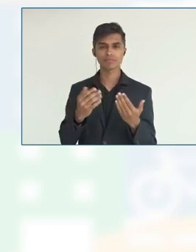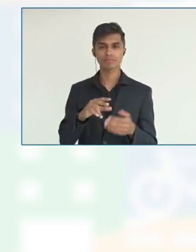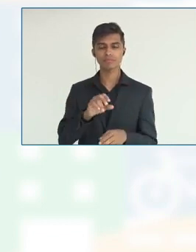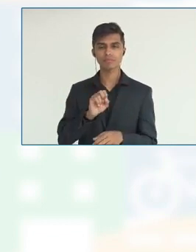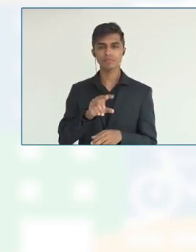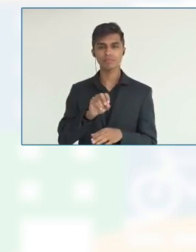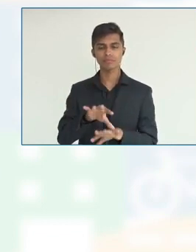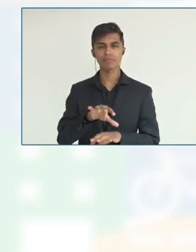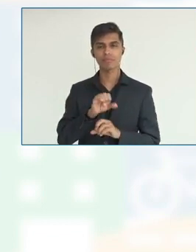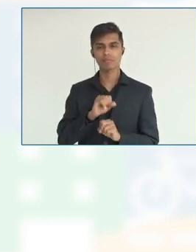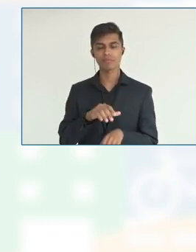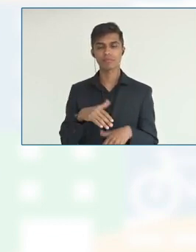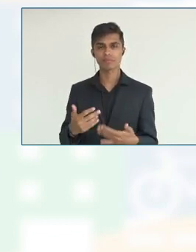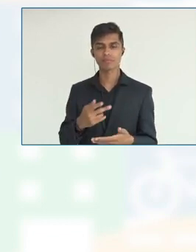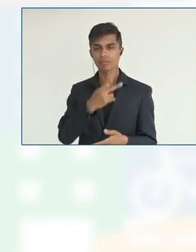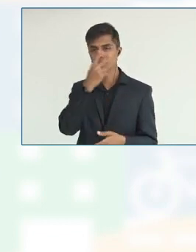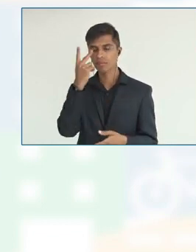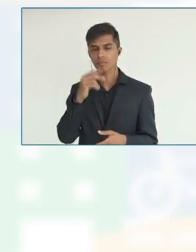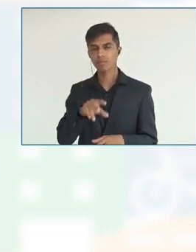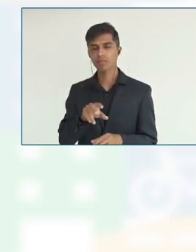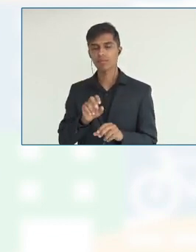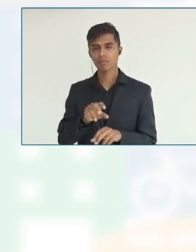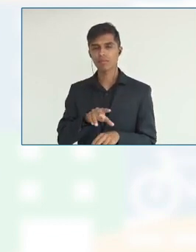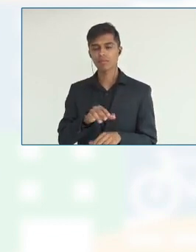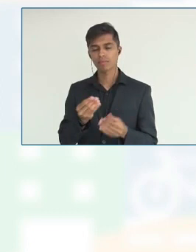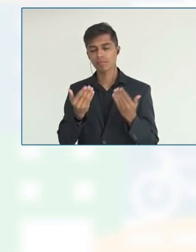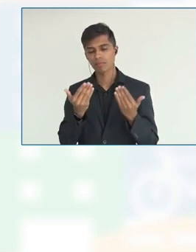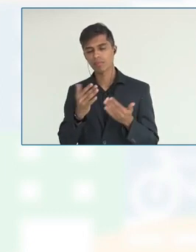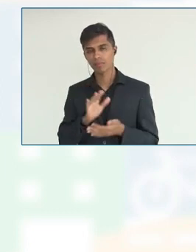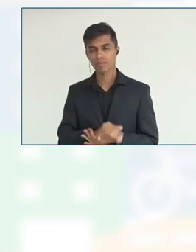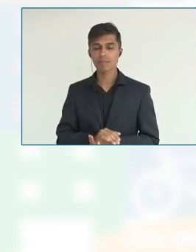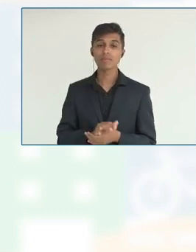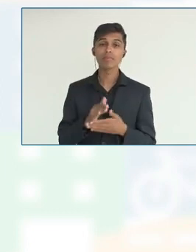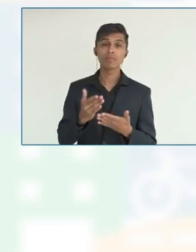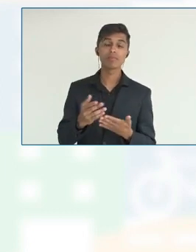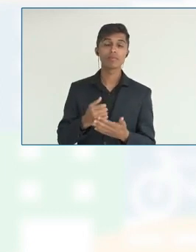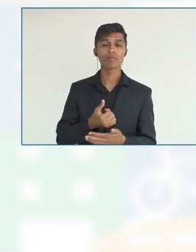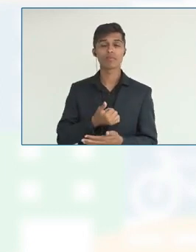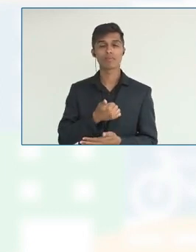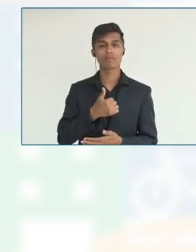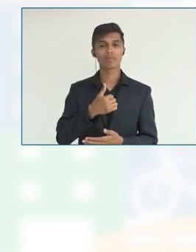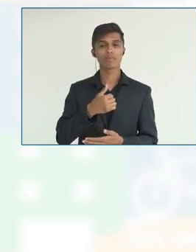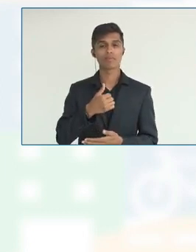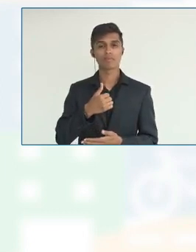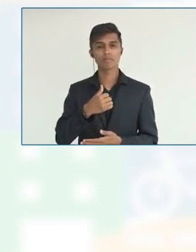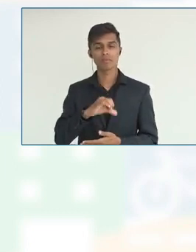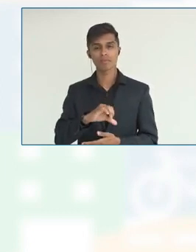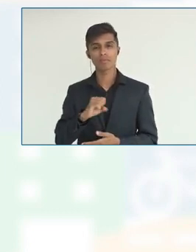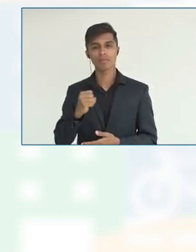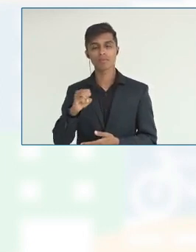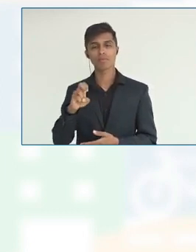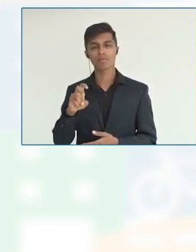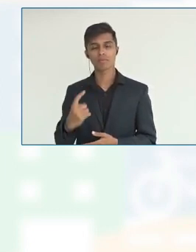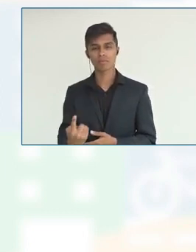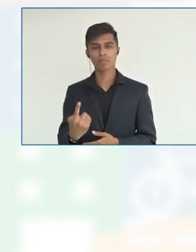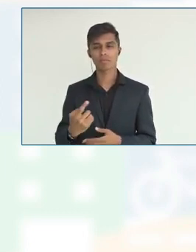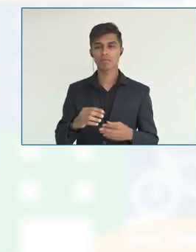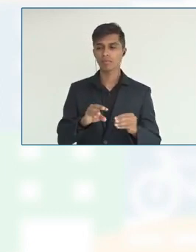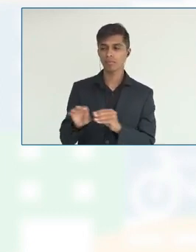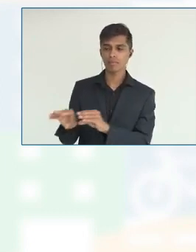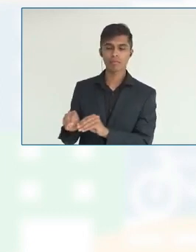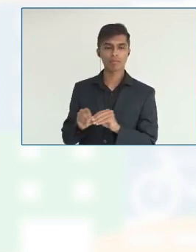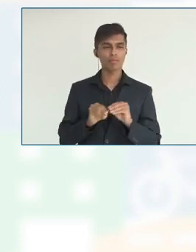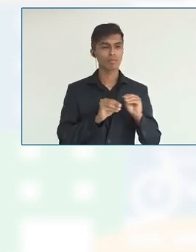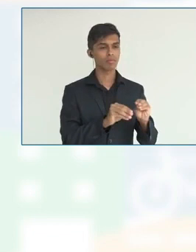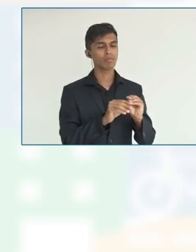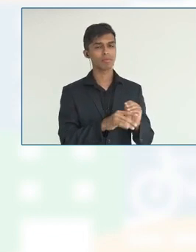aos pacientes suspeitos de intoxicação. Em 1981, o CCI foi transferido para o Hospital